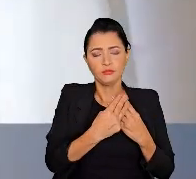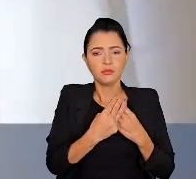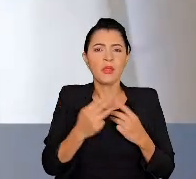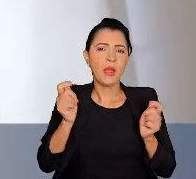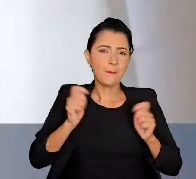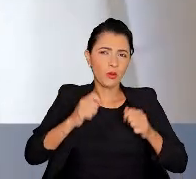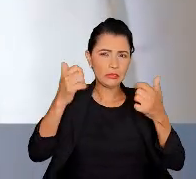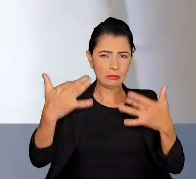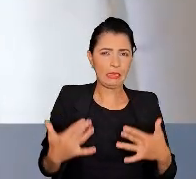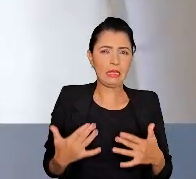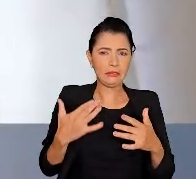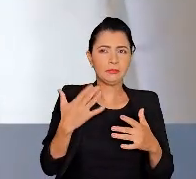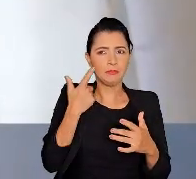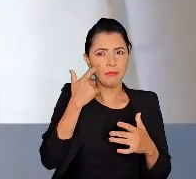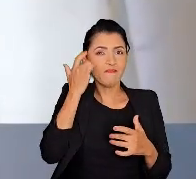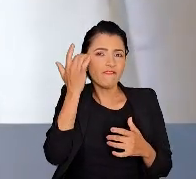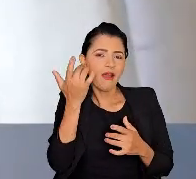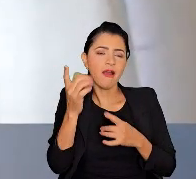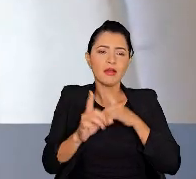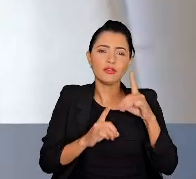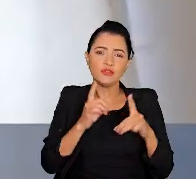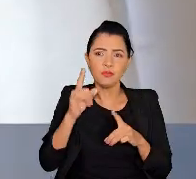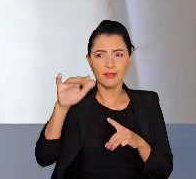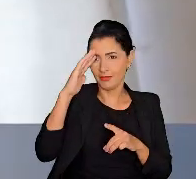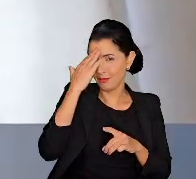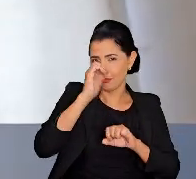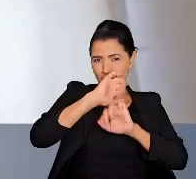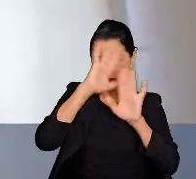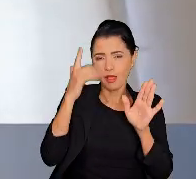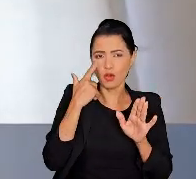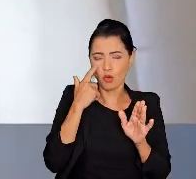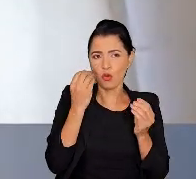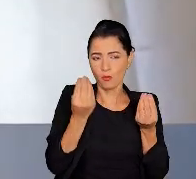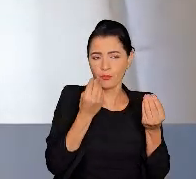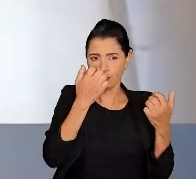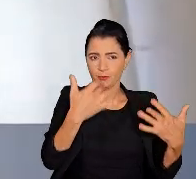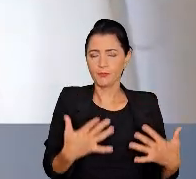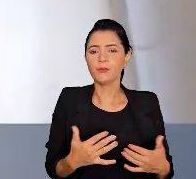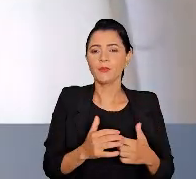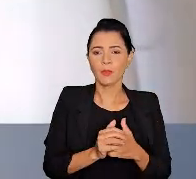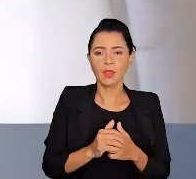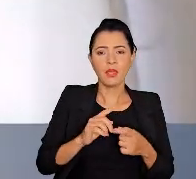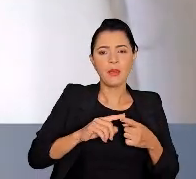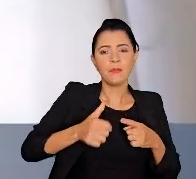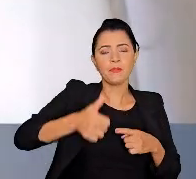seguinte divisão para uma melhor compreensão. Em primeiro lugar, aquele